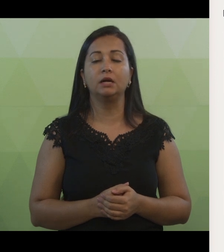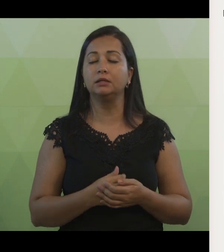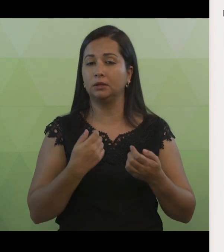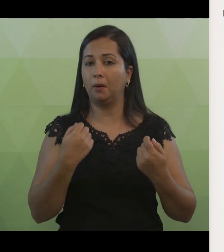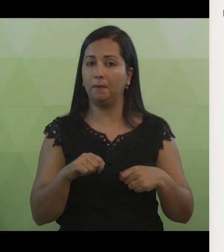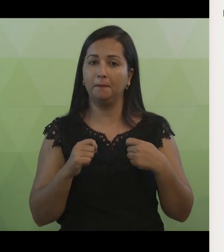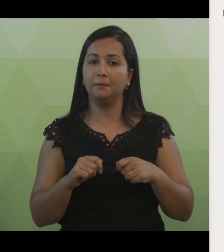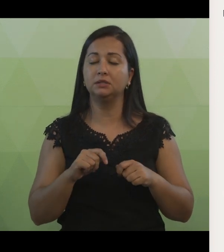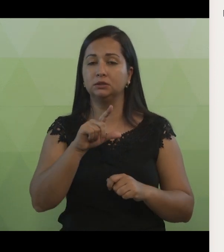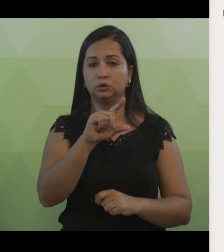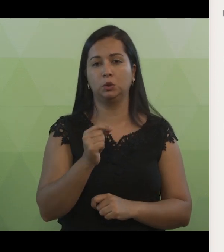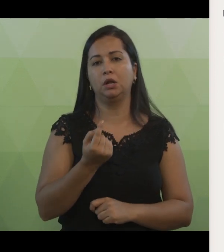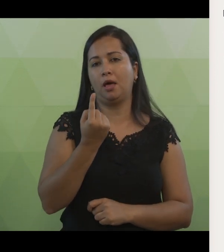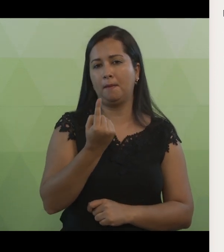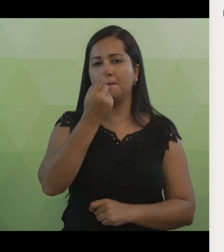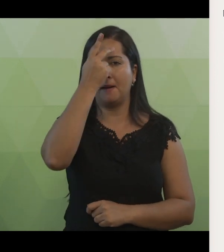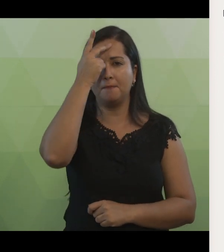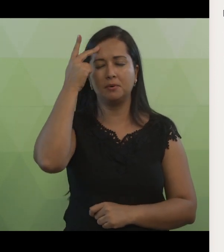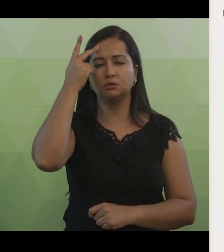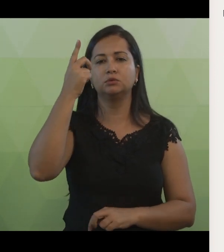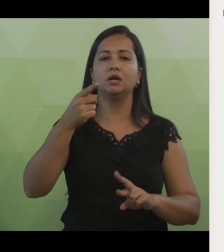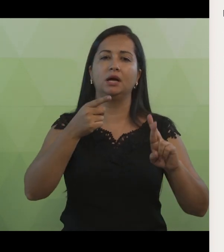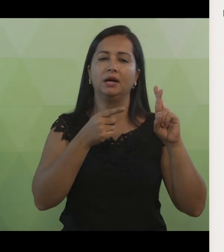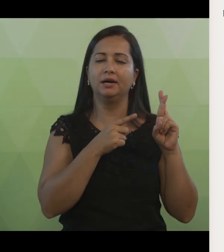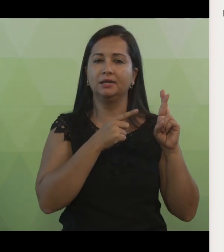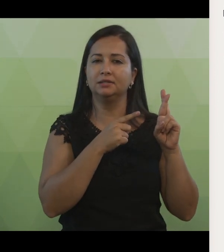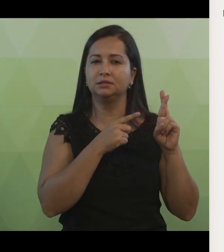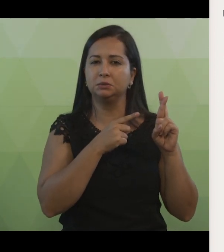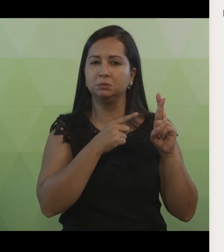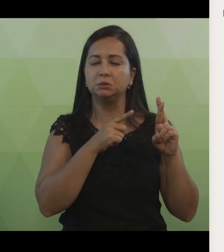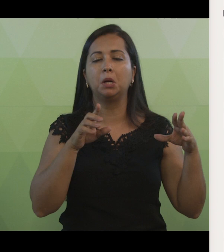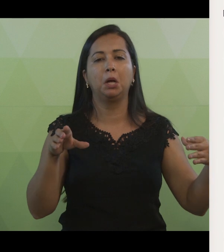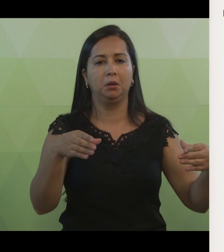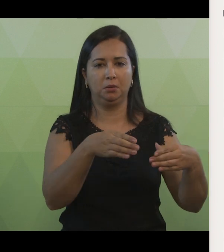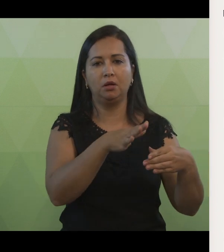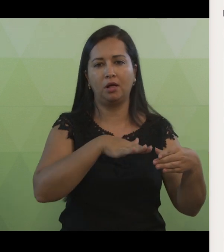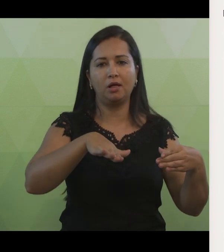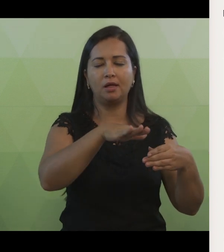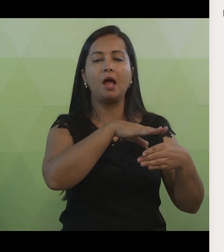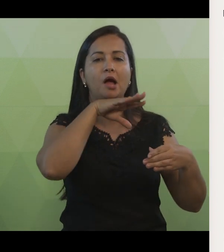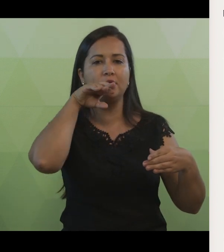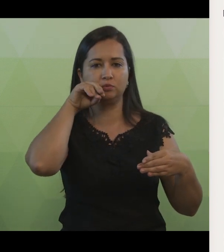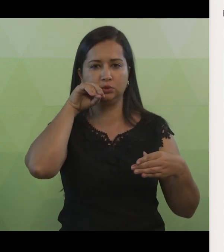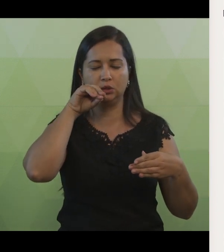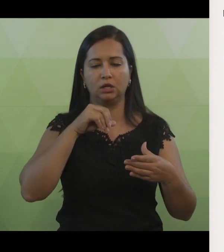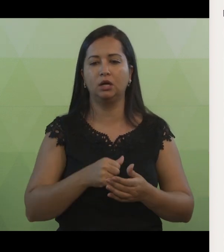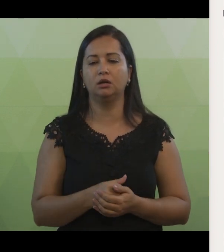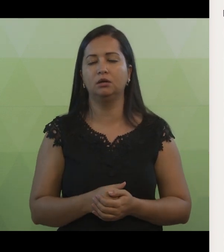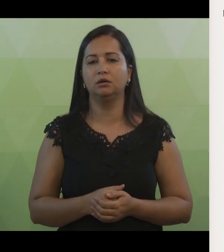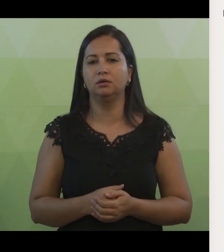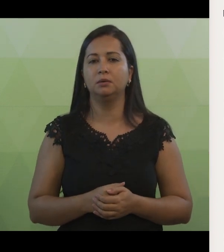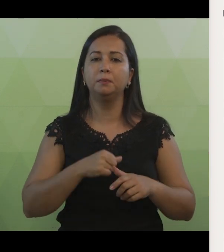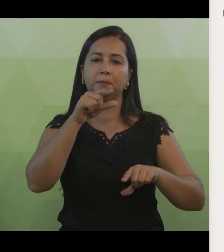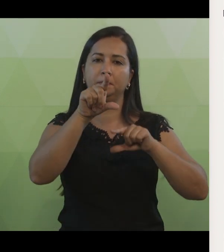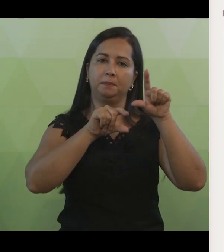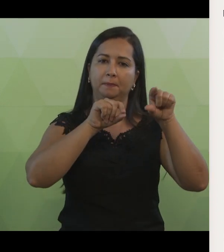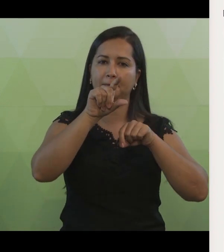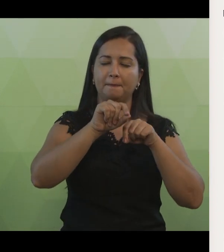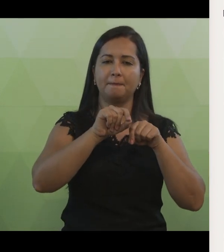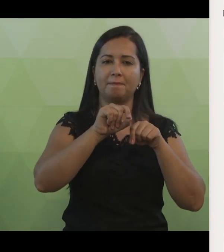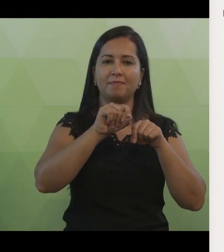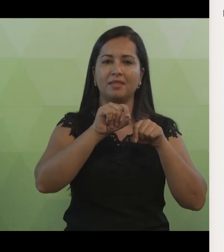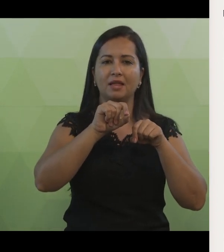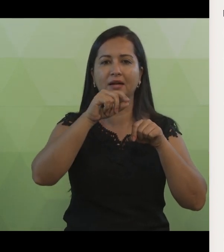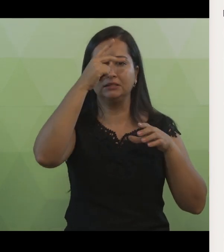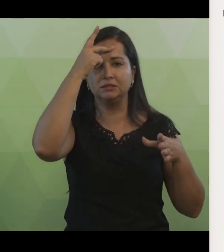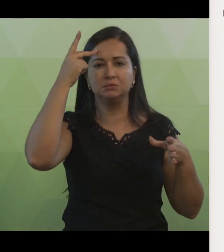encarregado para programar, ou seja, definir os trabalhos a serem realizados pela equipe. Apenas a escolha dos membros atendendo os perfis selecionados